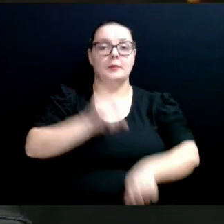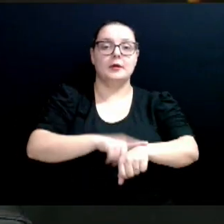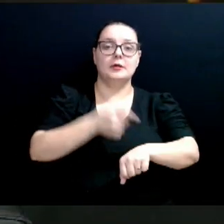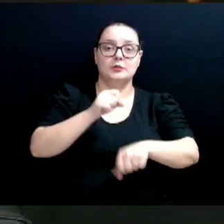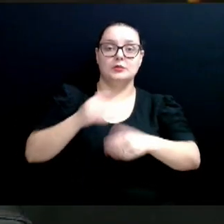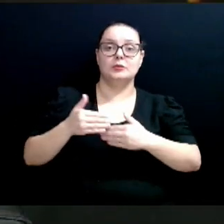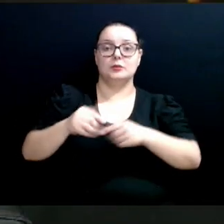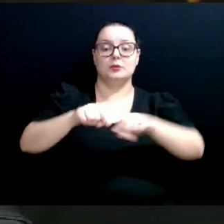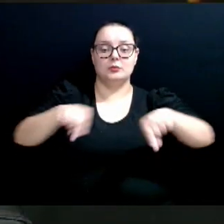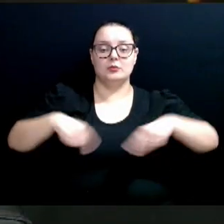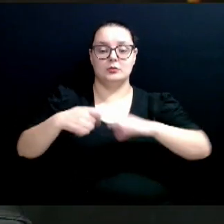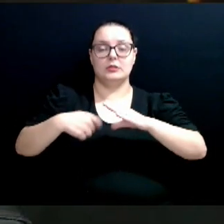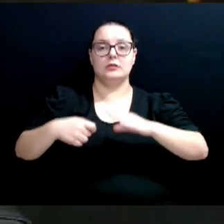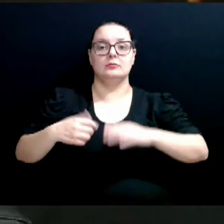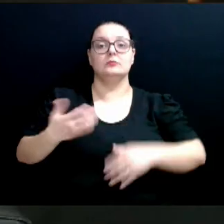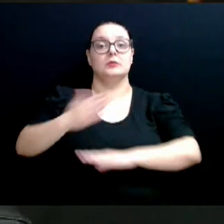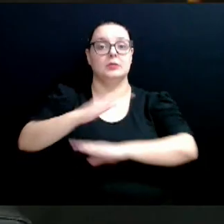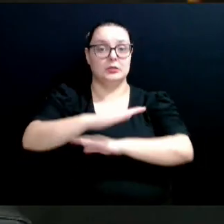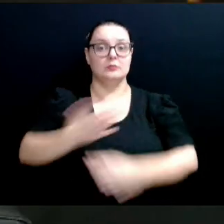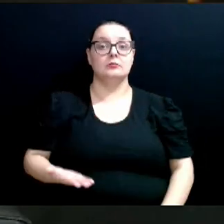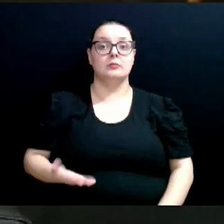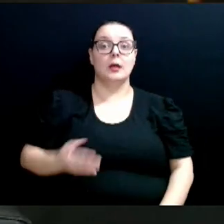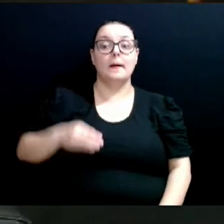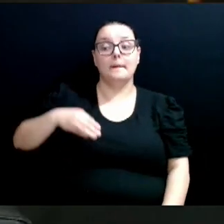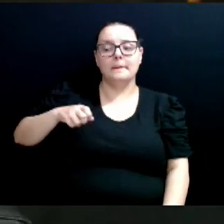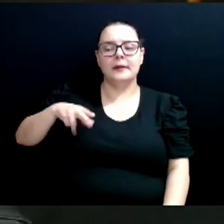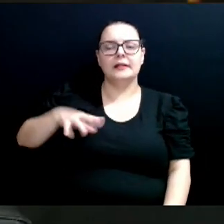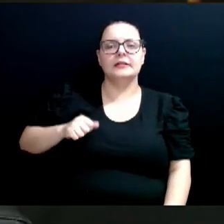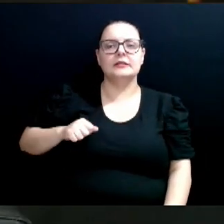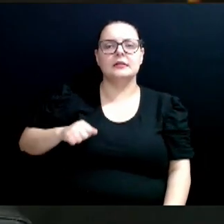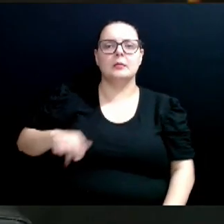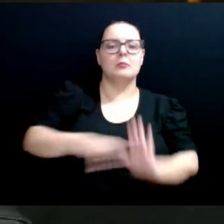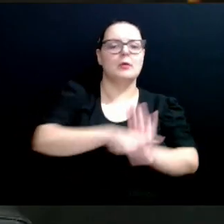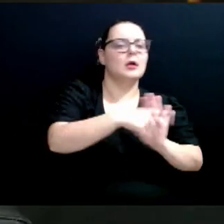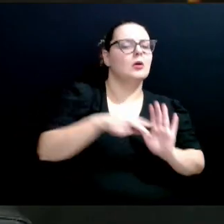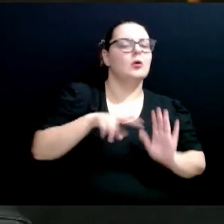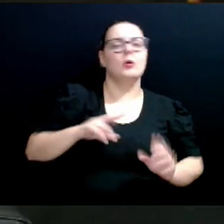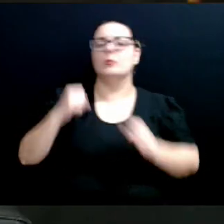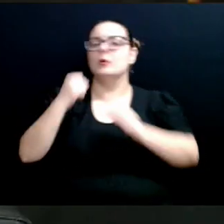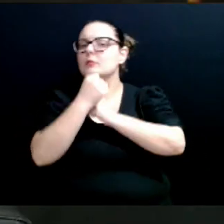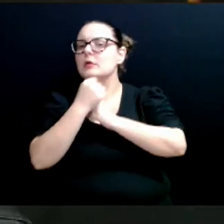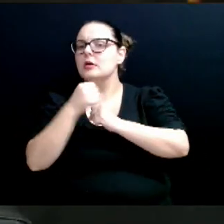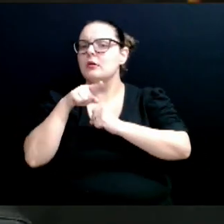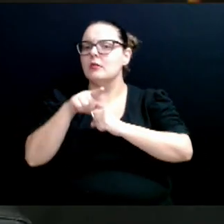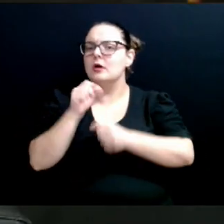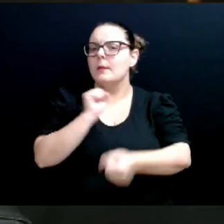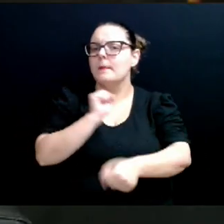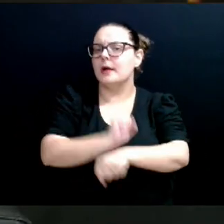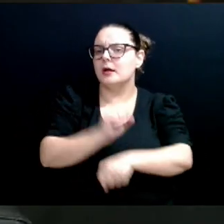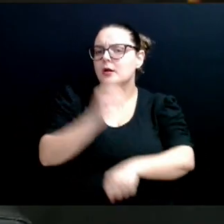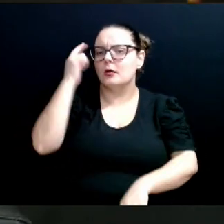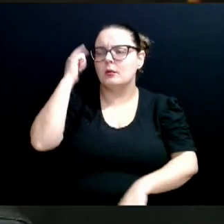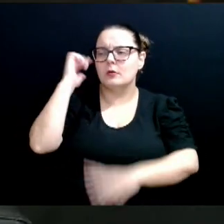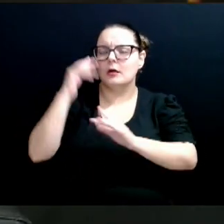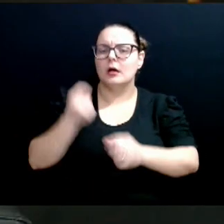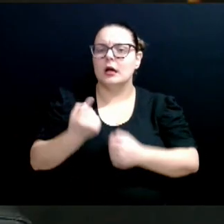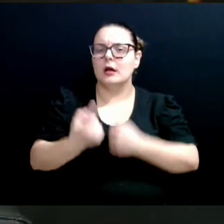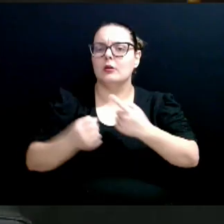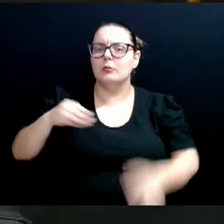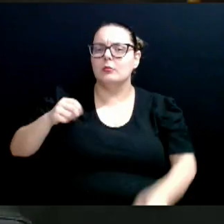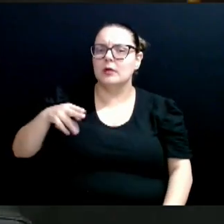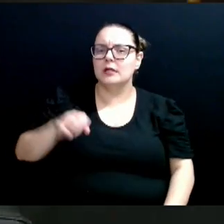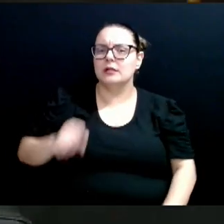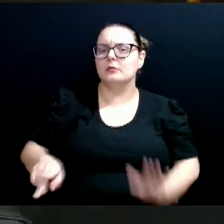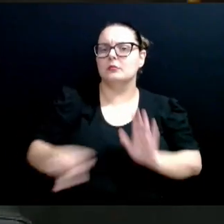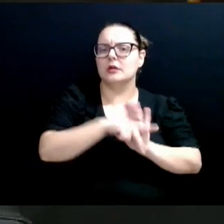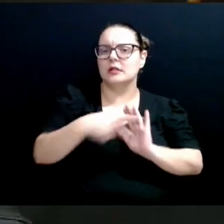sobre manias, pertencimento ou proteção. Você já parou para pensar por que algumas manias fazem parte da nossa identidade e